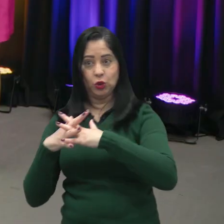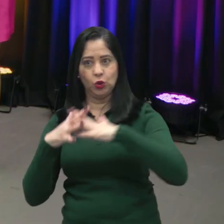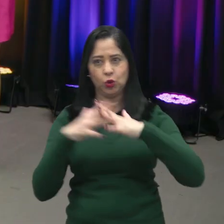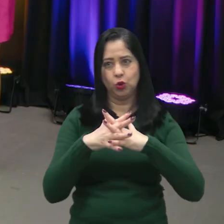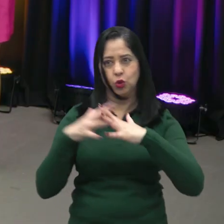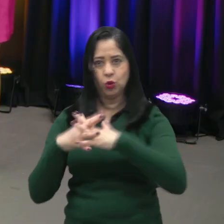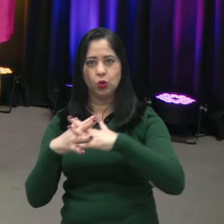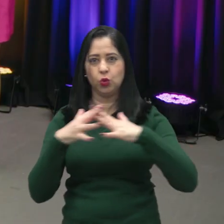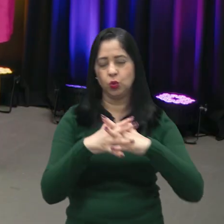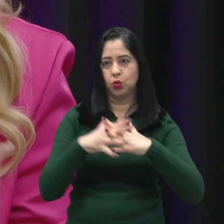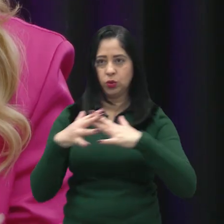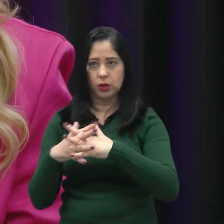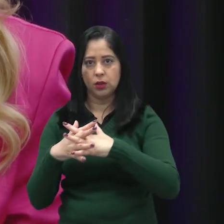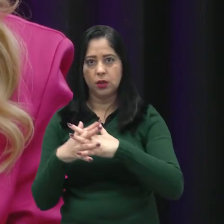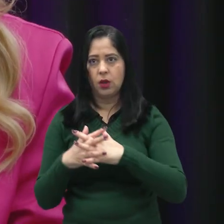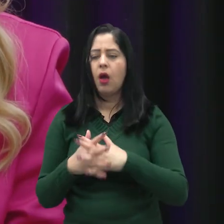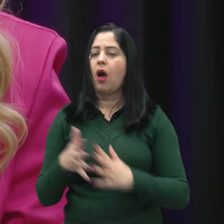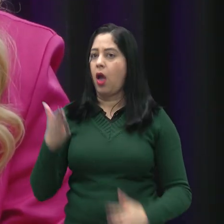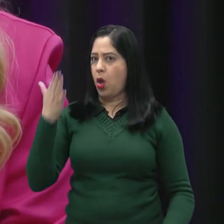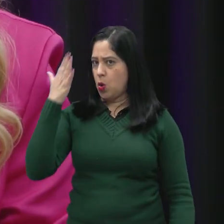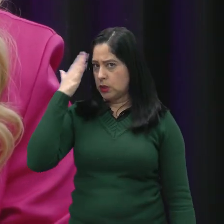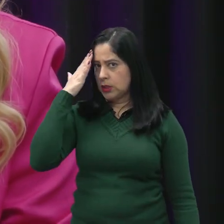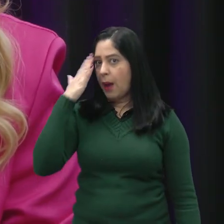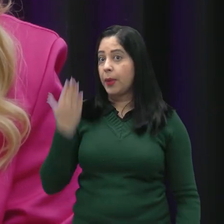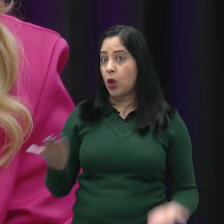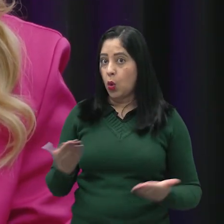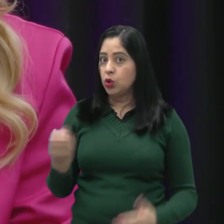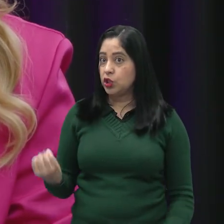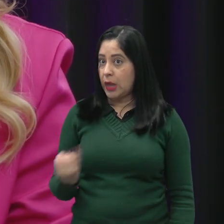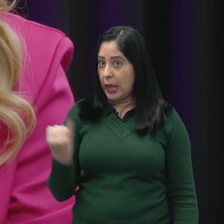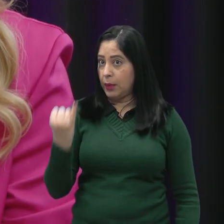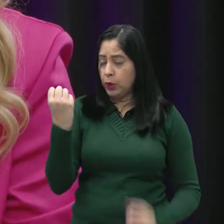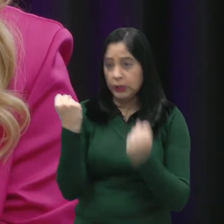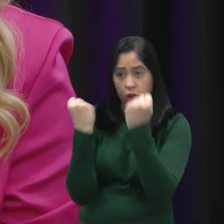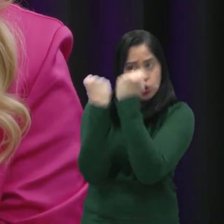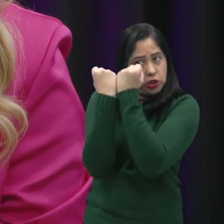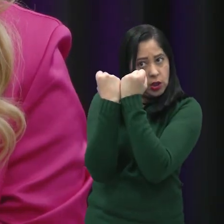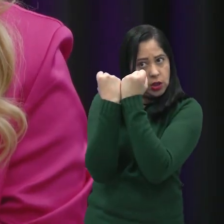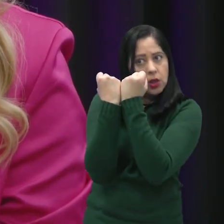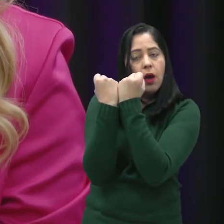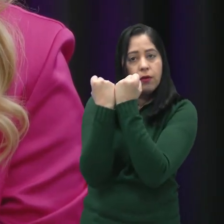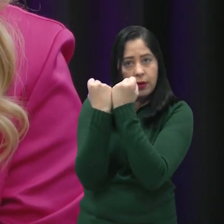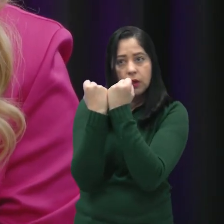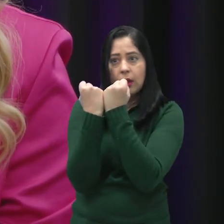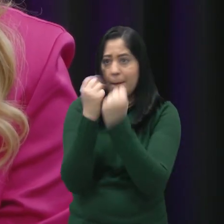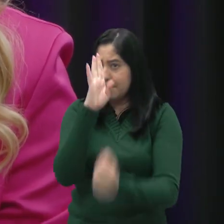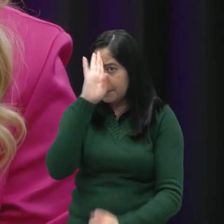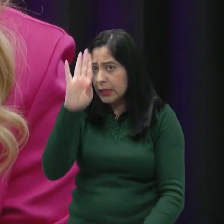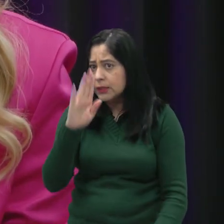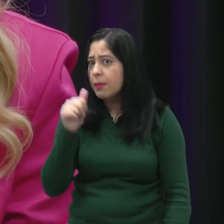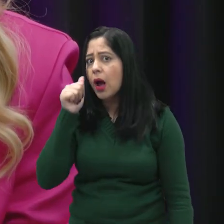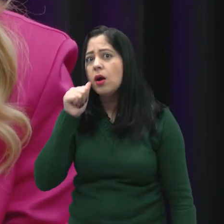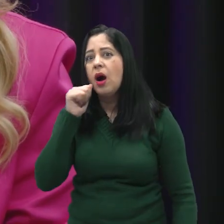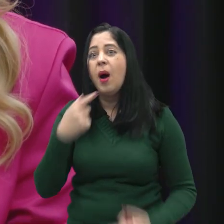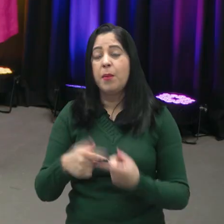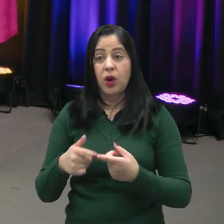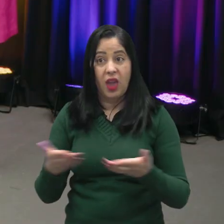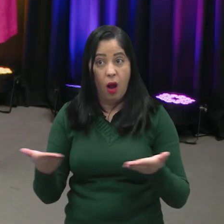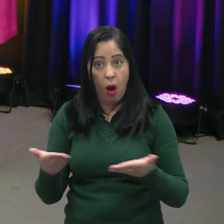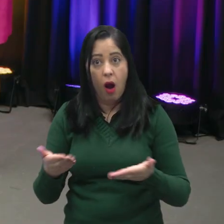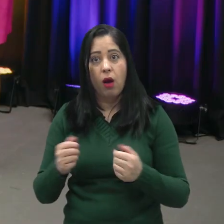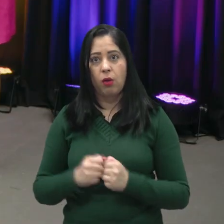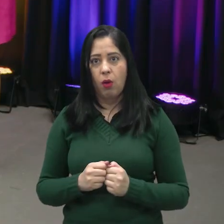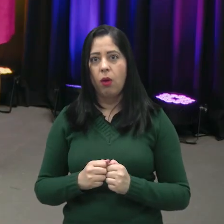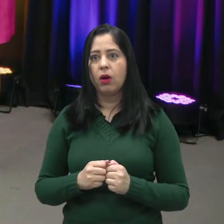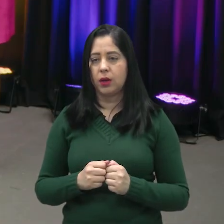hoje a gente sabe que a defesa pessoal é realmente um desenvolvimento pessoal importante hoje, principalmente para as mulheres, porque a gente vê um